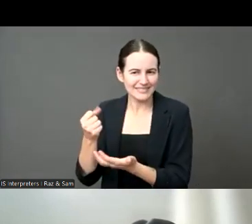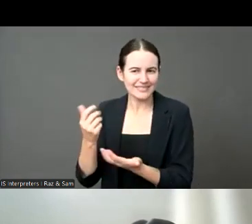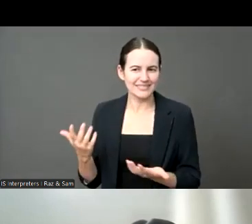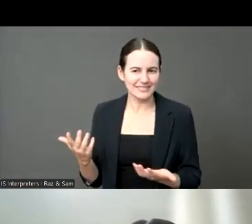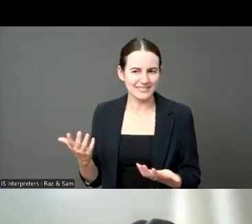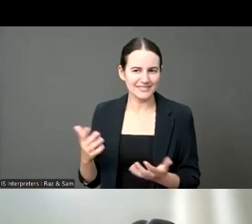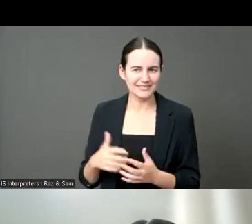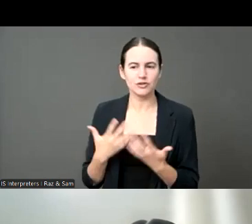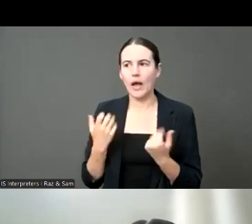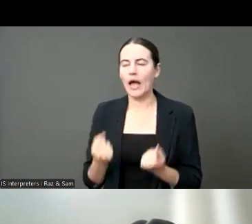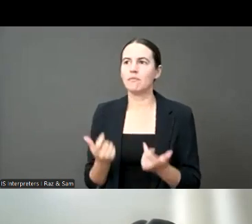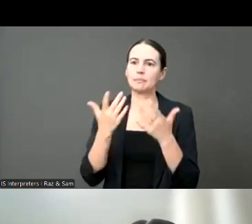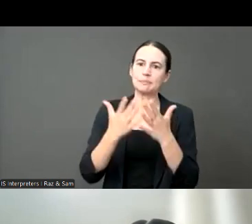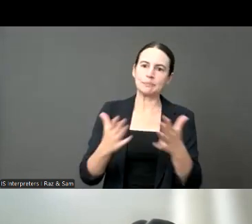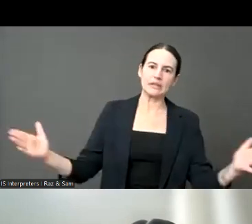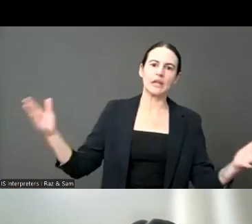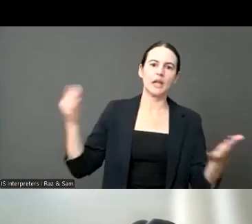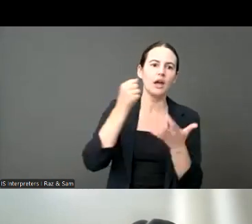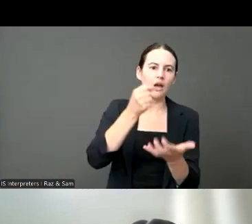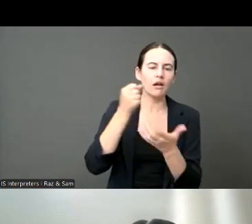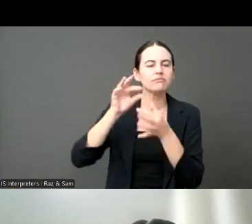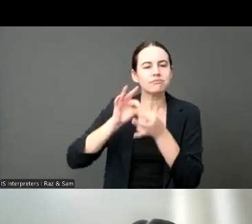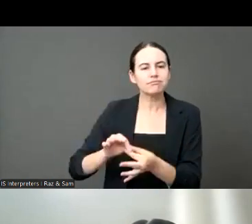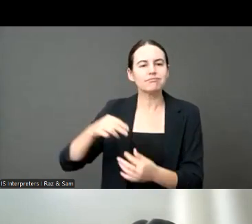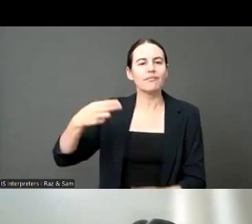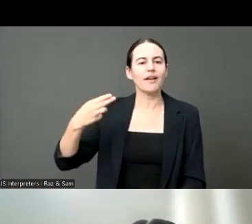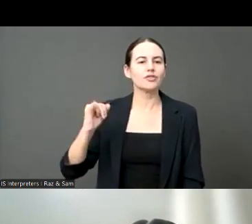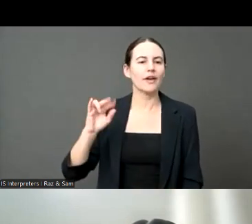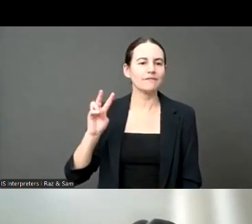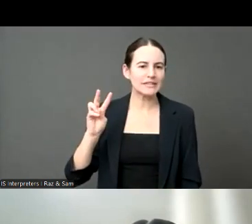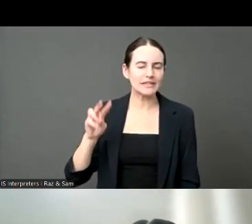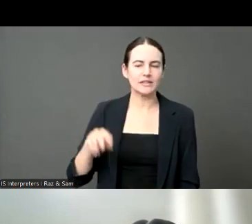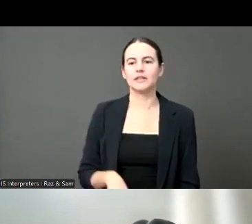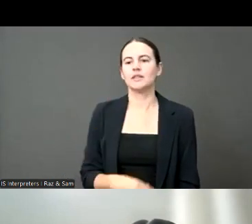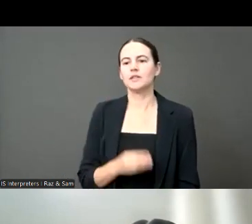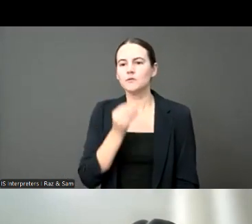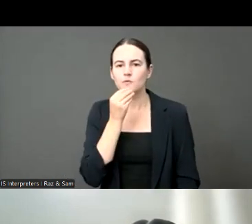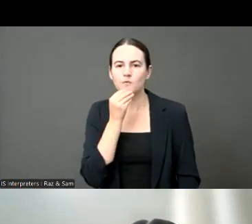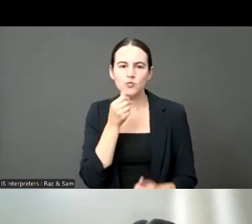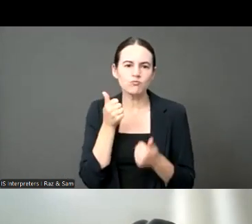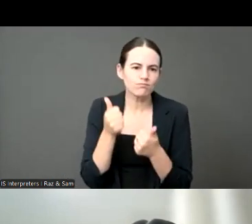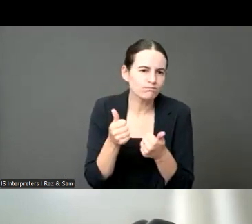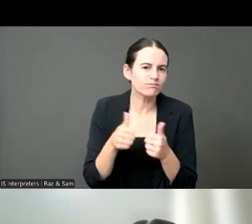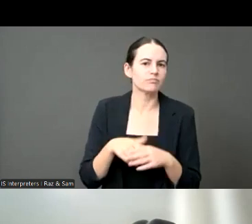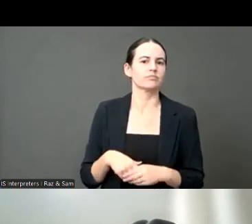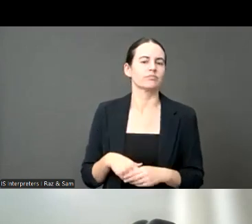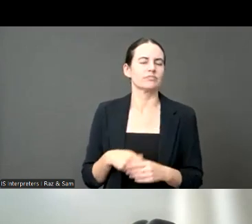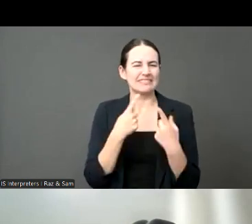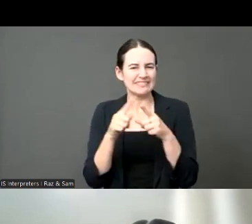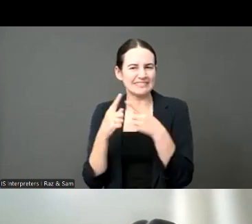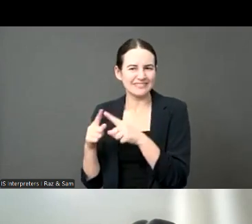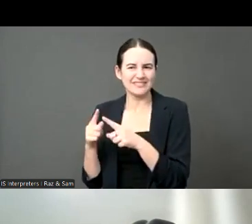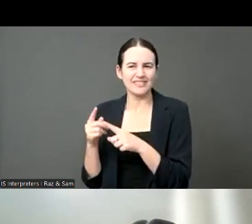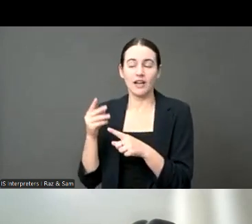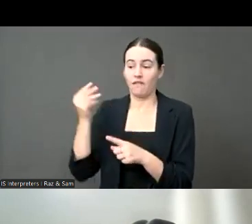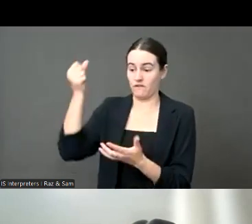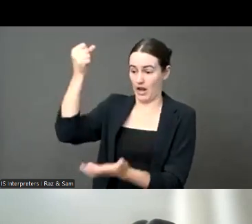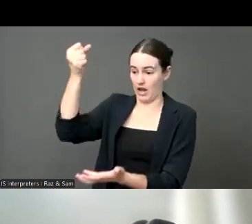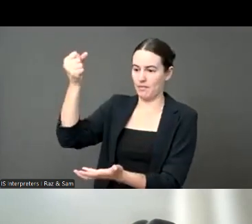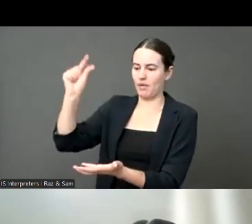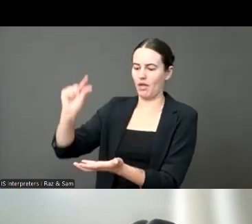órgãos que vão apoiar isso. Temos, portanto, que relatar isso com campanhas que lutam, por exemplo, contra